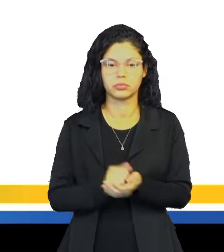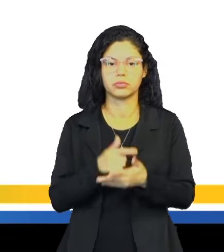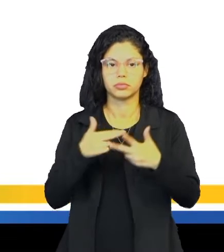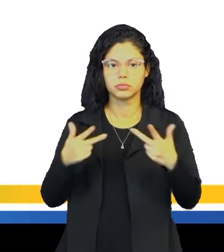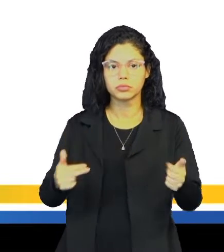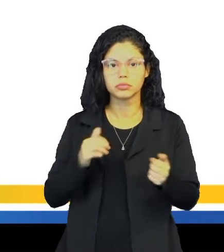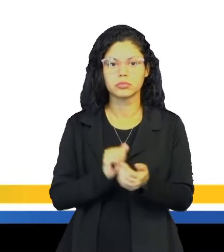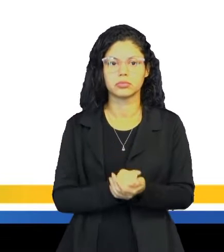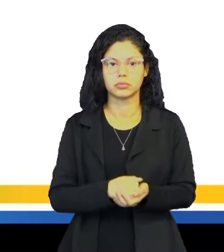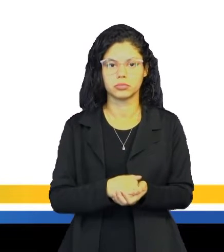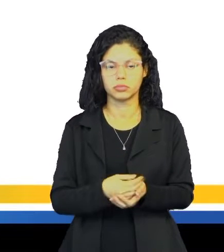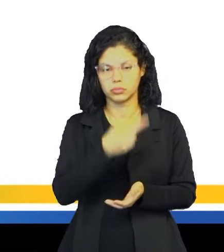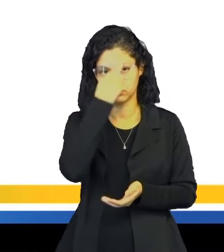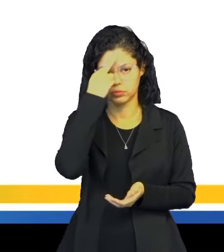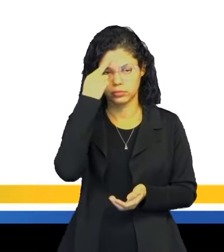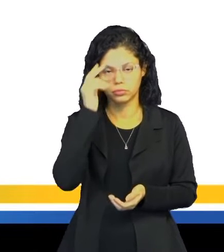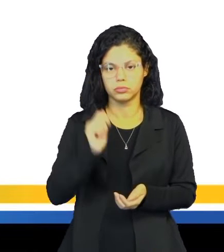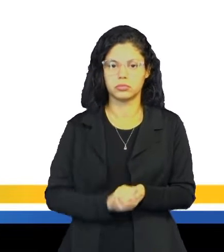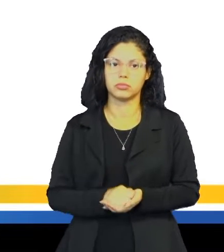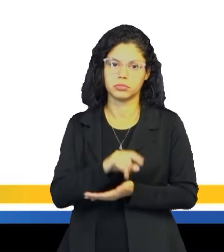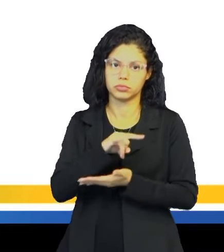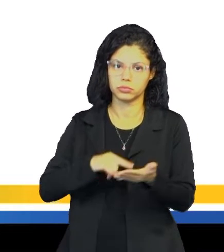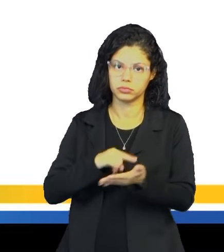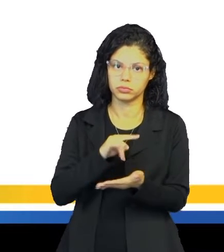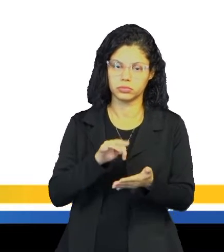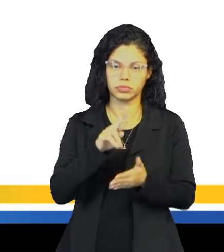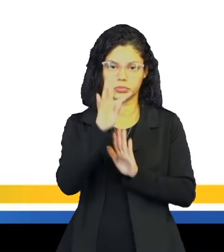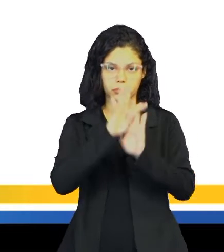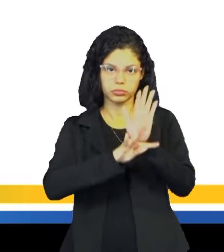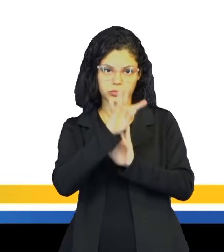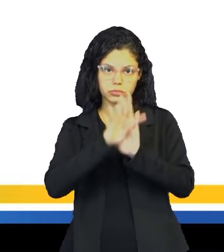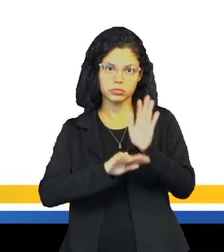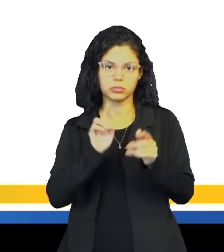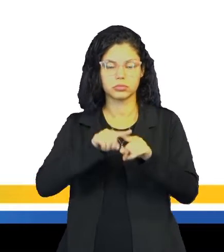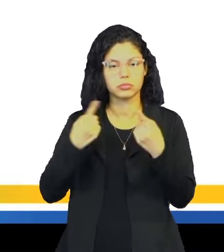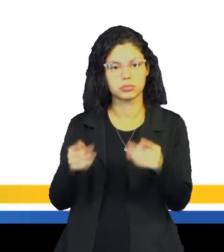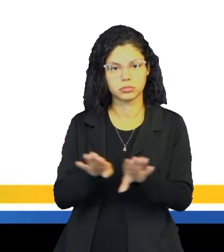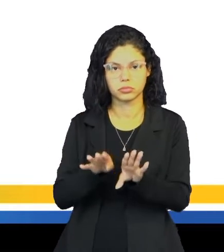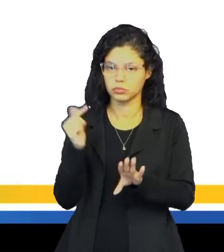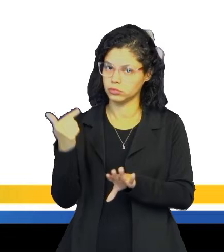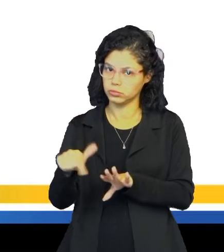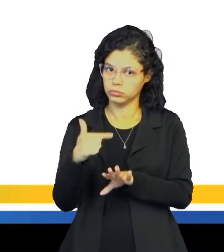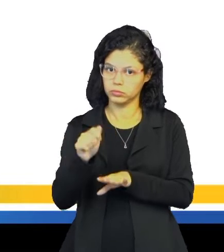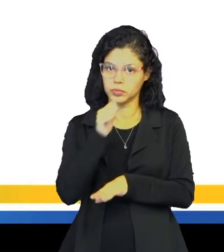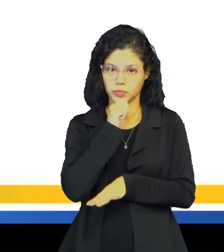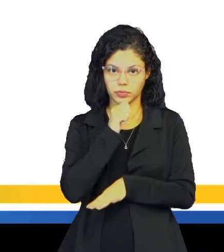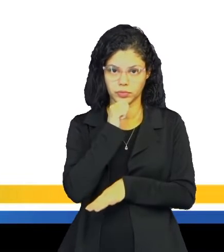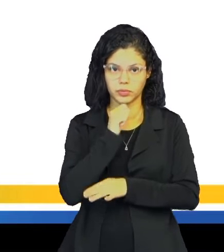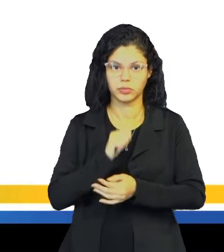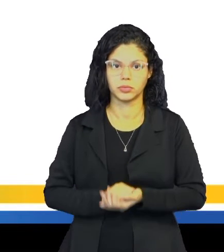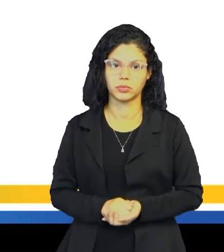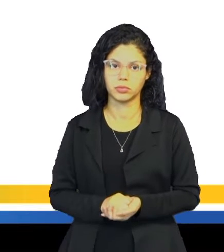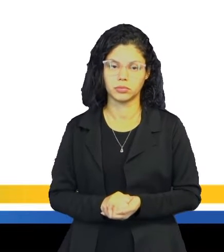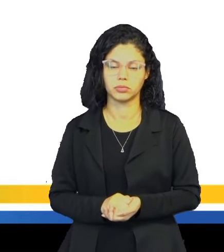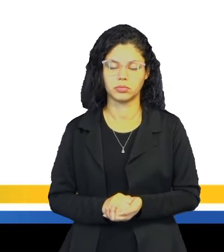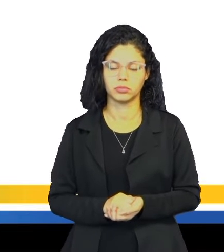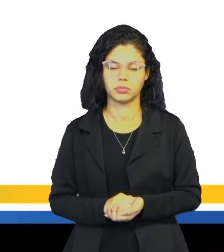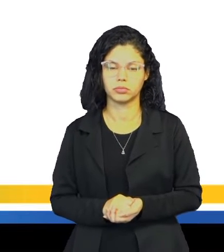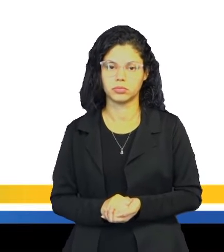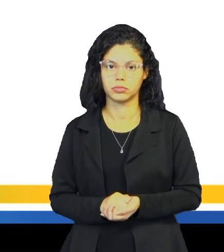Esses principais tipos de fontes são os documentos textuais, claro, né, mas a gente não tem mais aquela